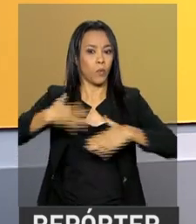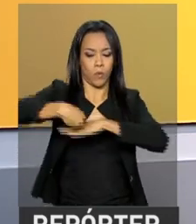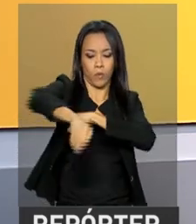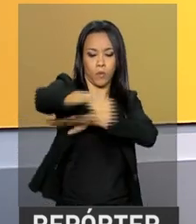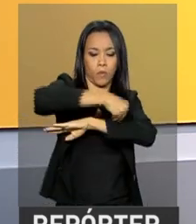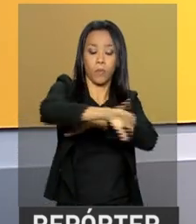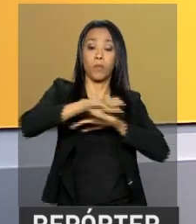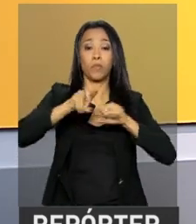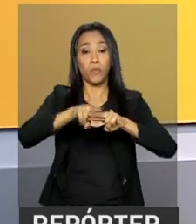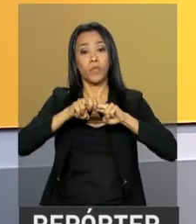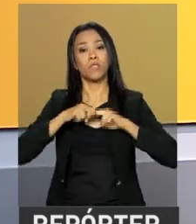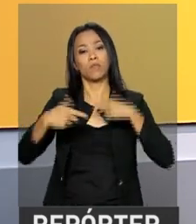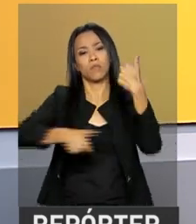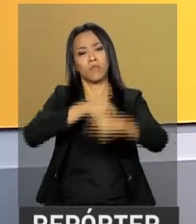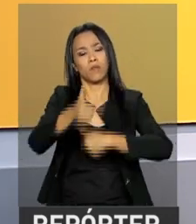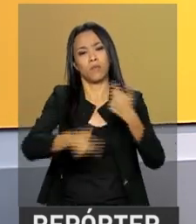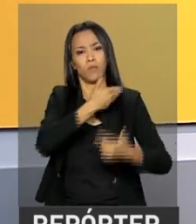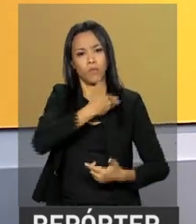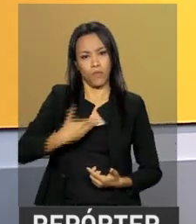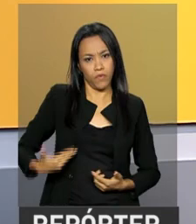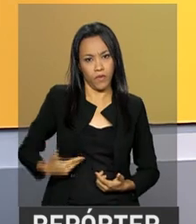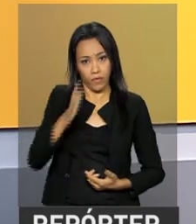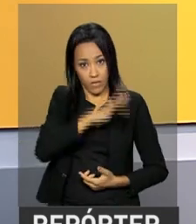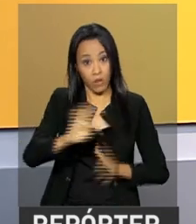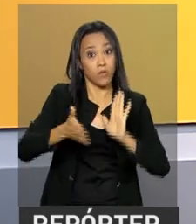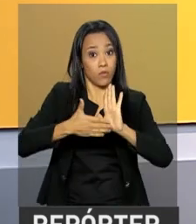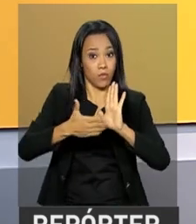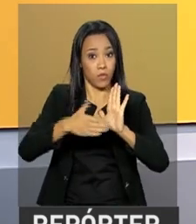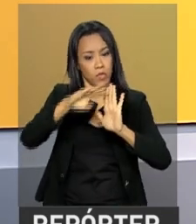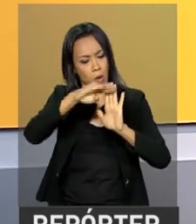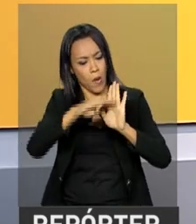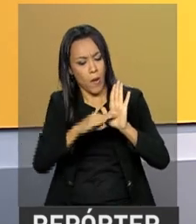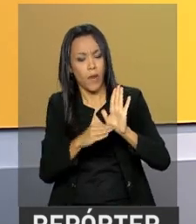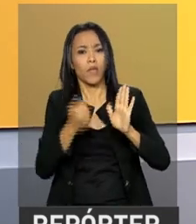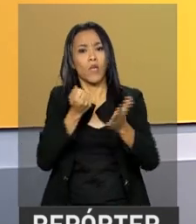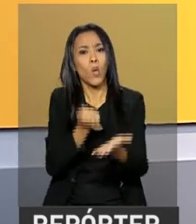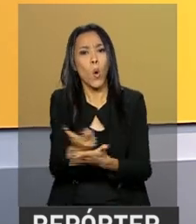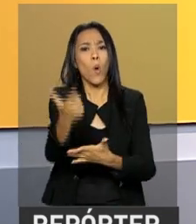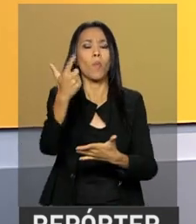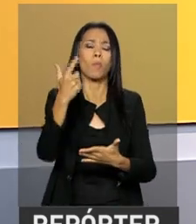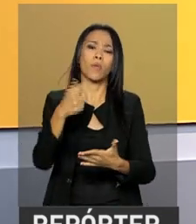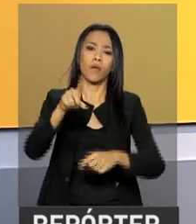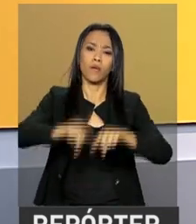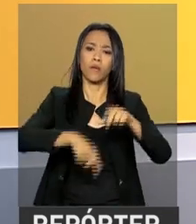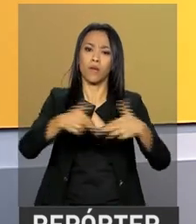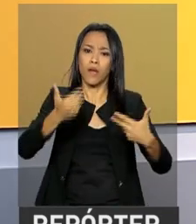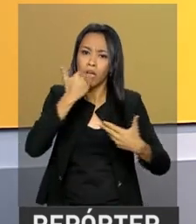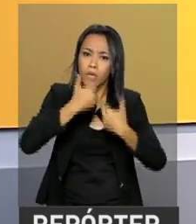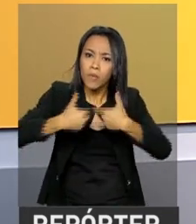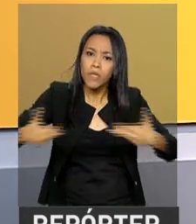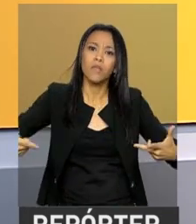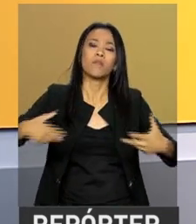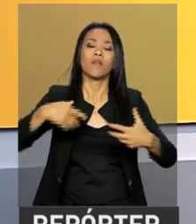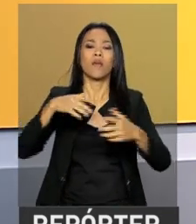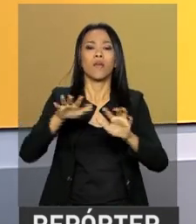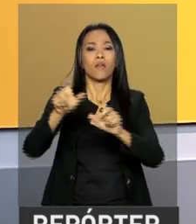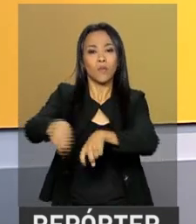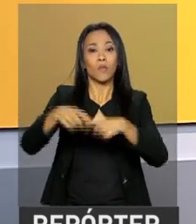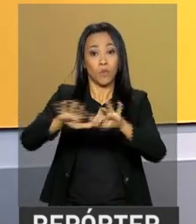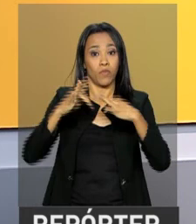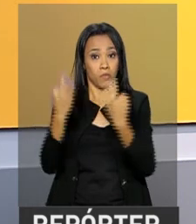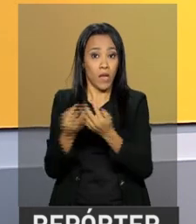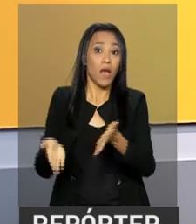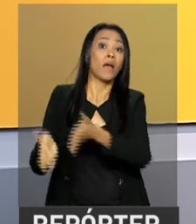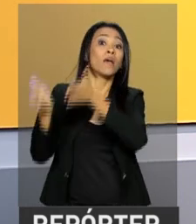do governo federal como o programa de aquisição de alimentos que compra produtos da agricultura familiar e também o programa